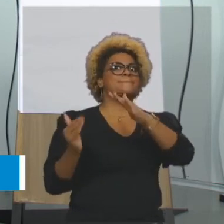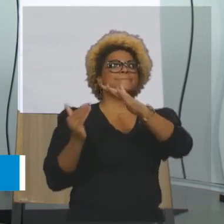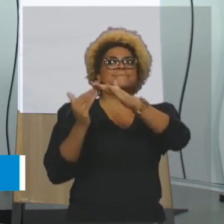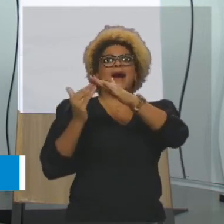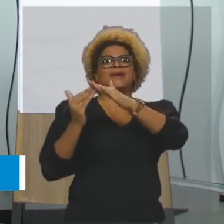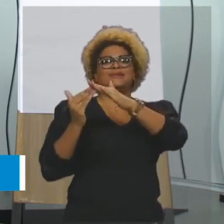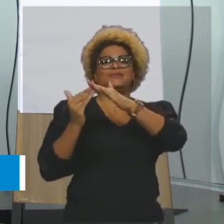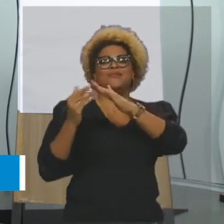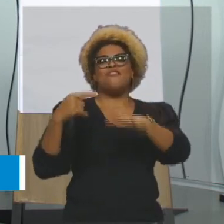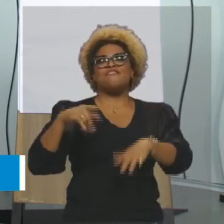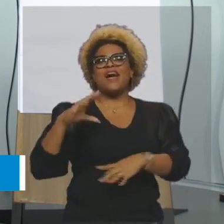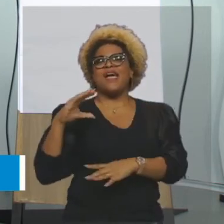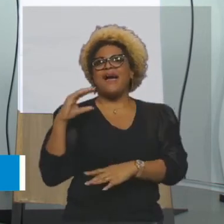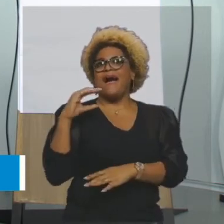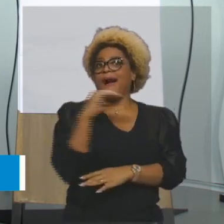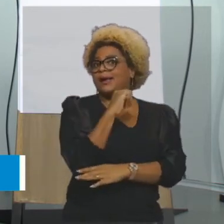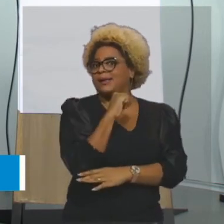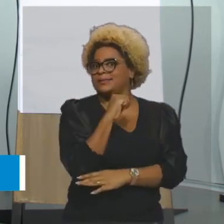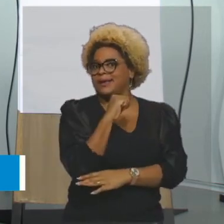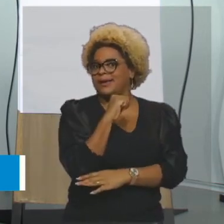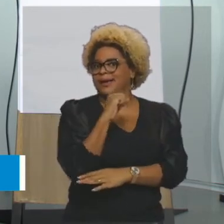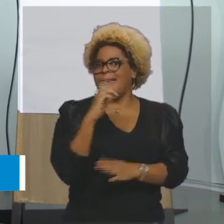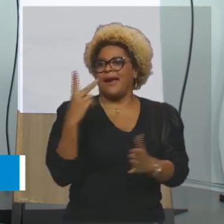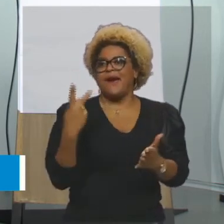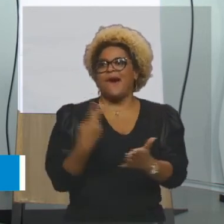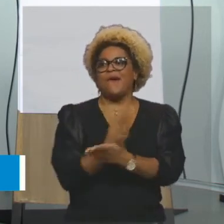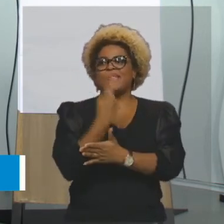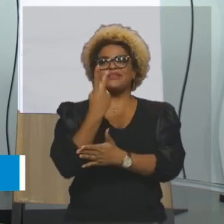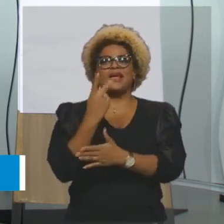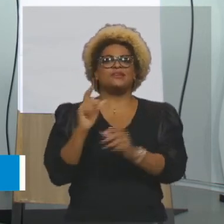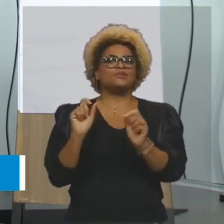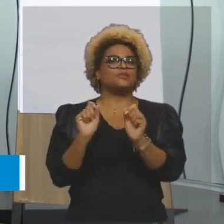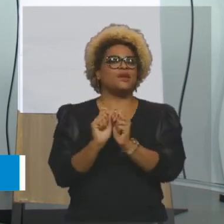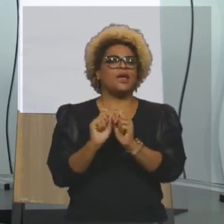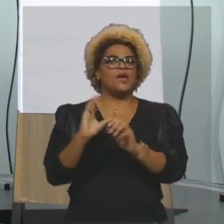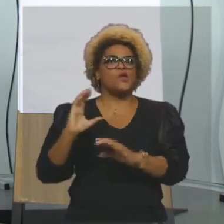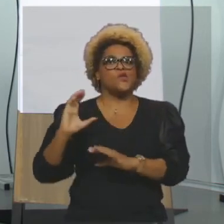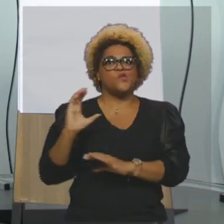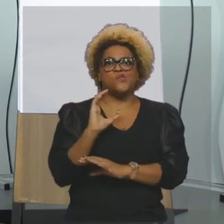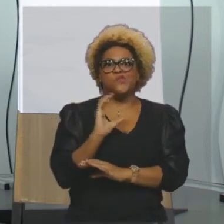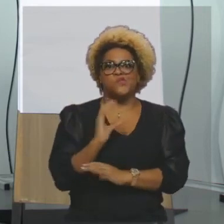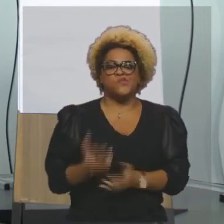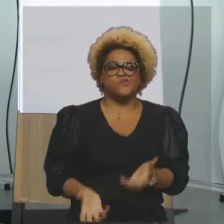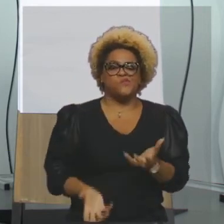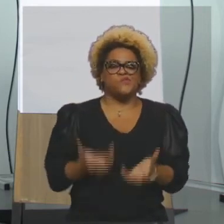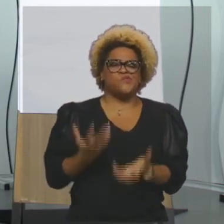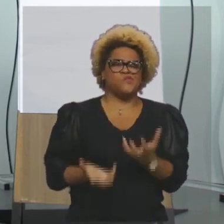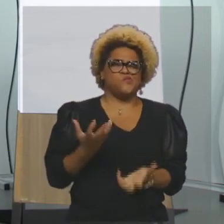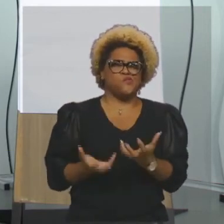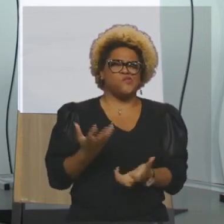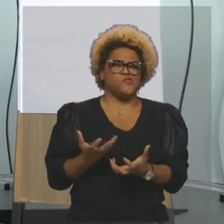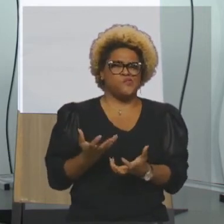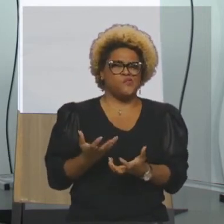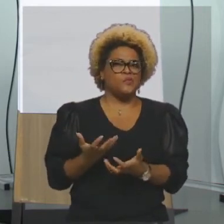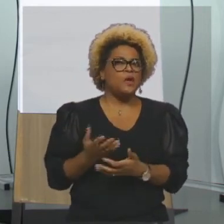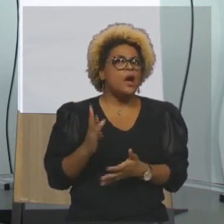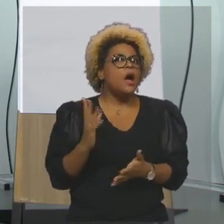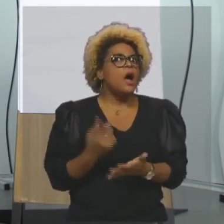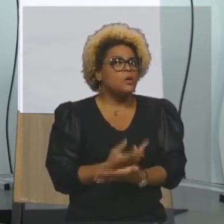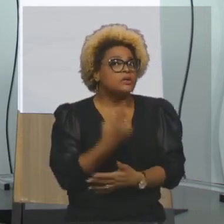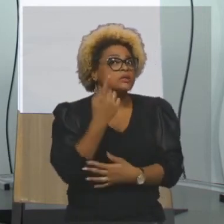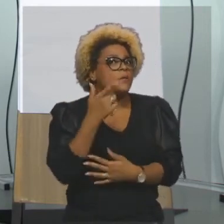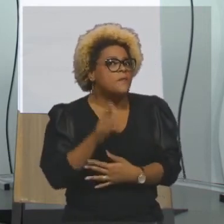superaquecimento e daí o incêndio que eu falei mais cedo, que é o curto-circuito. Uma vez, quando eu ainda trabalhava com informática, eu fui fazer